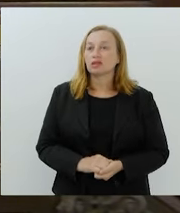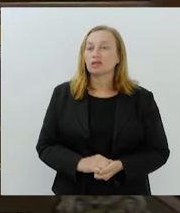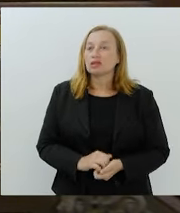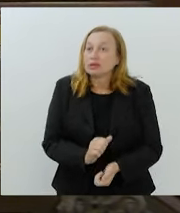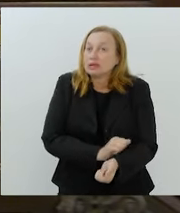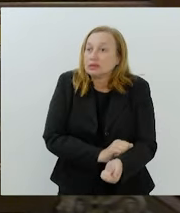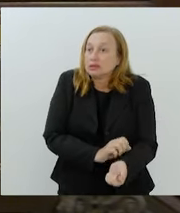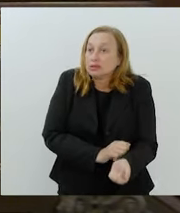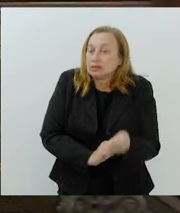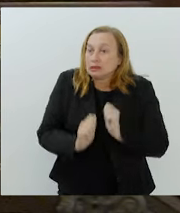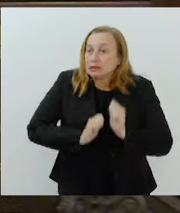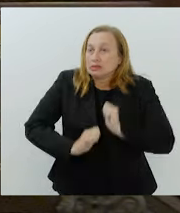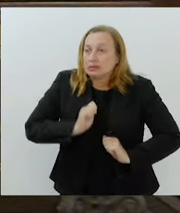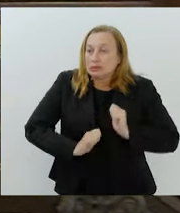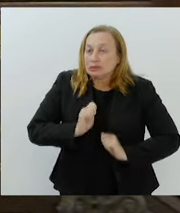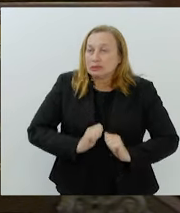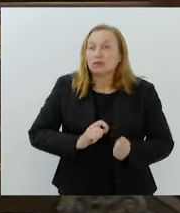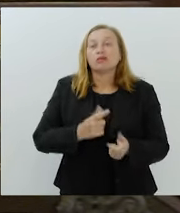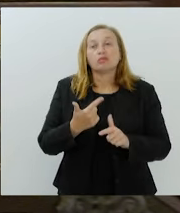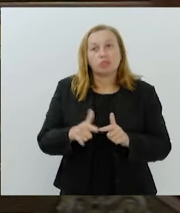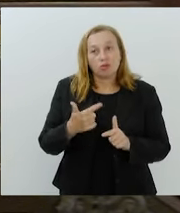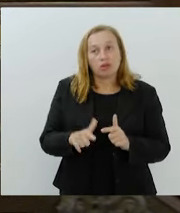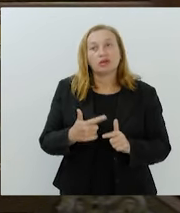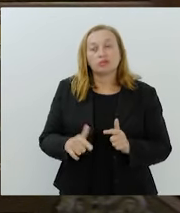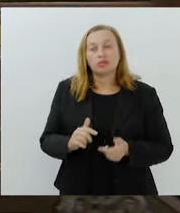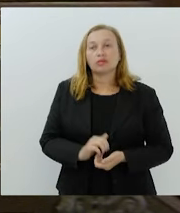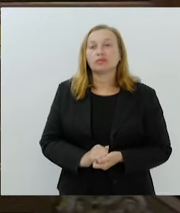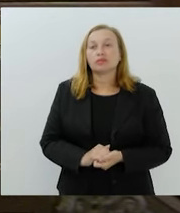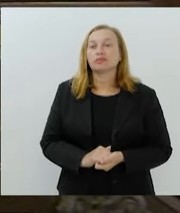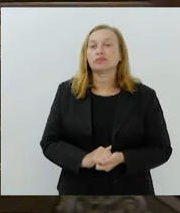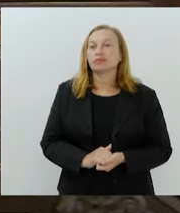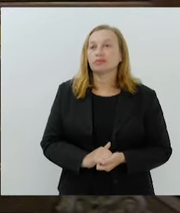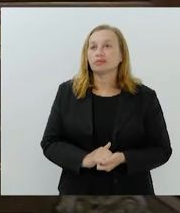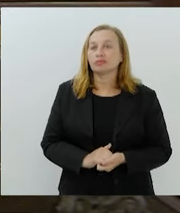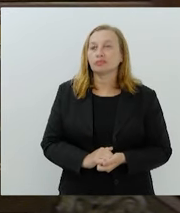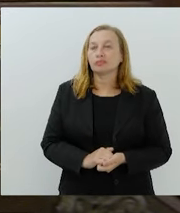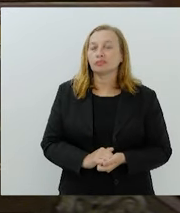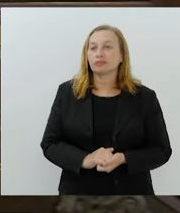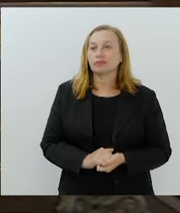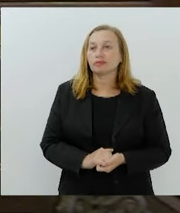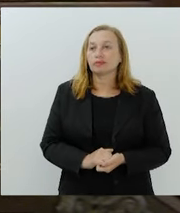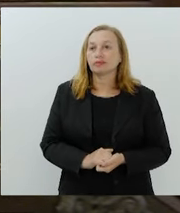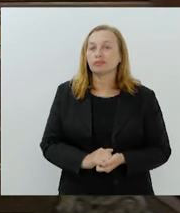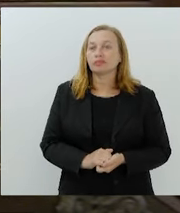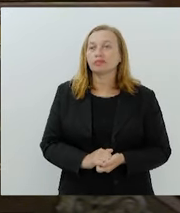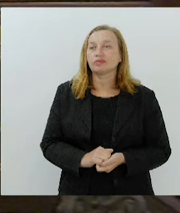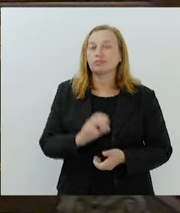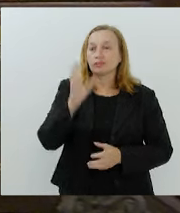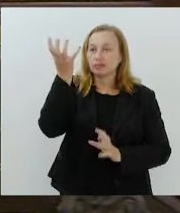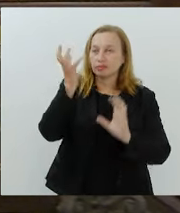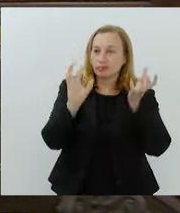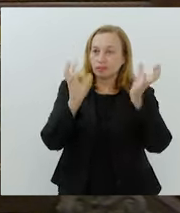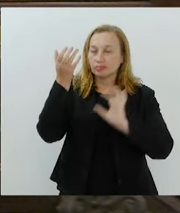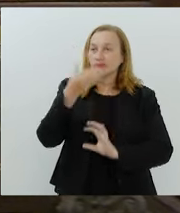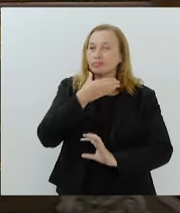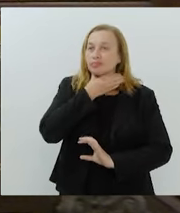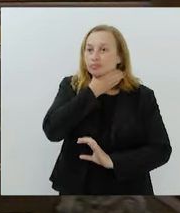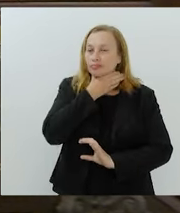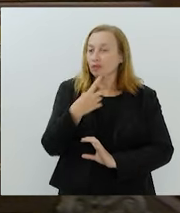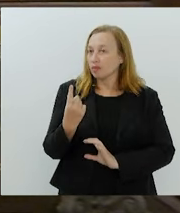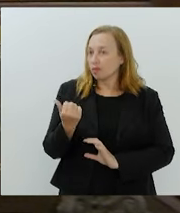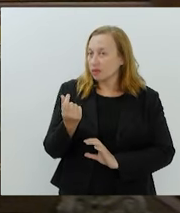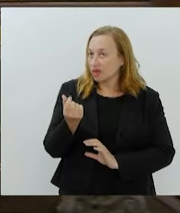problema resultante dessa crise também. Crise climática que encarece o preço